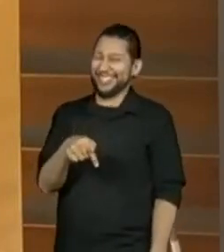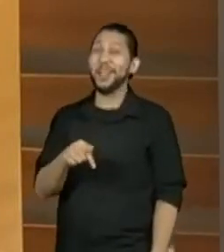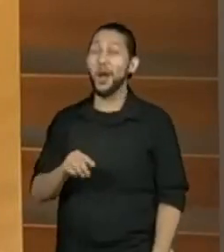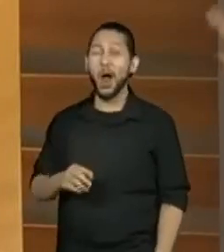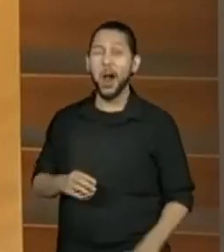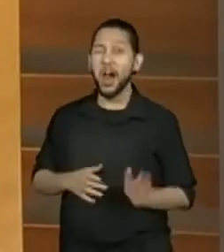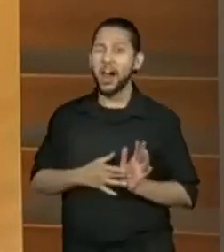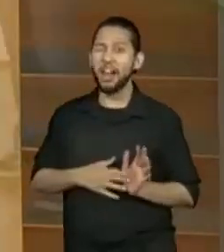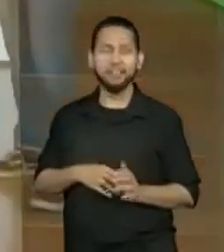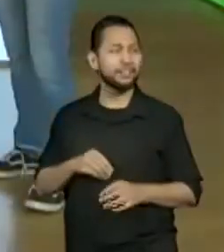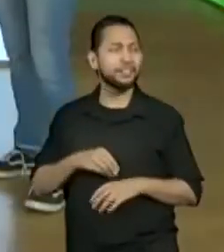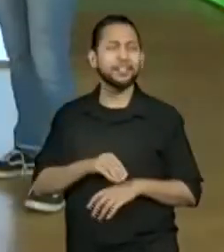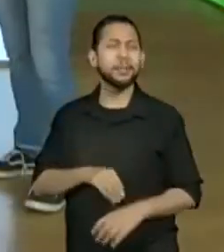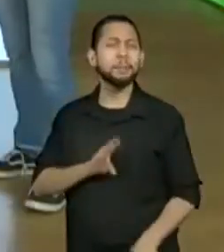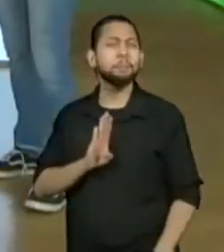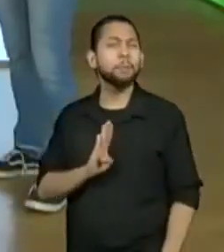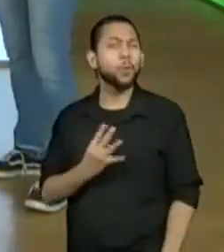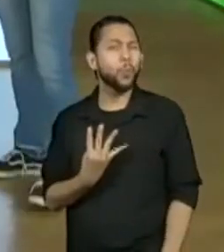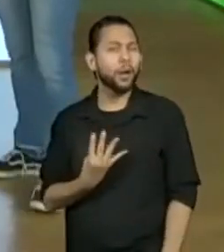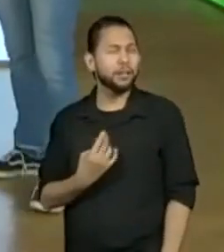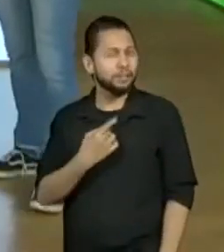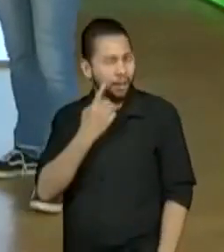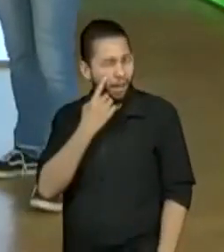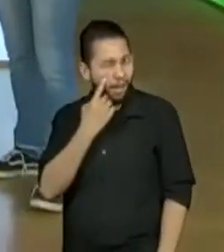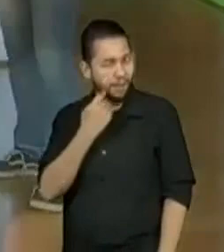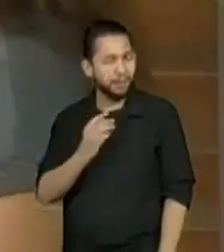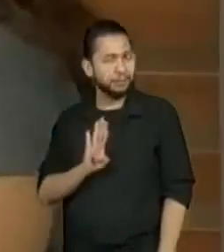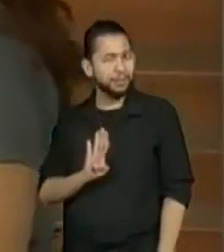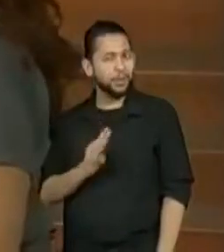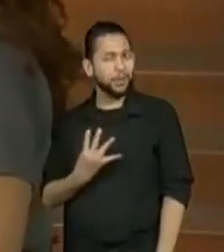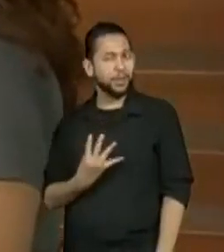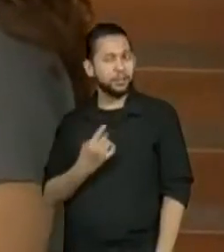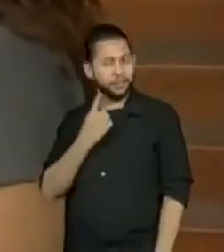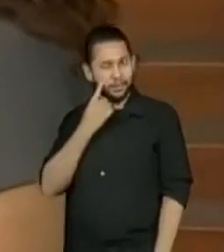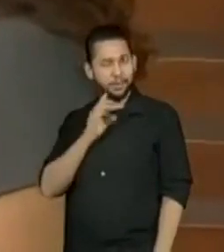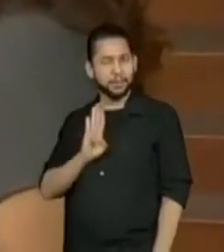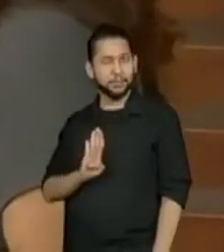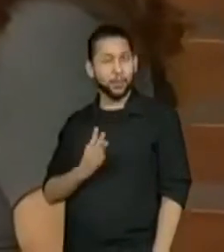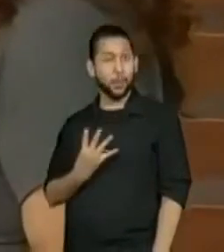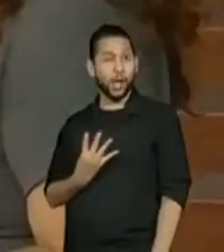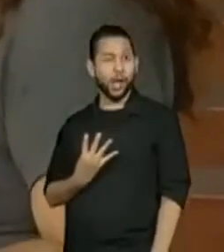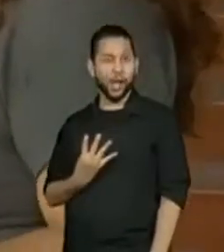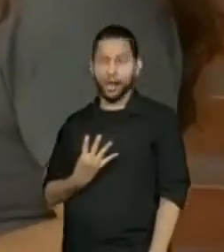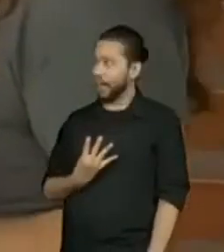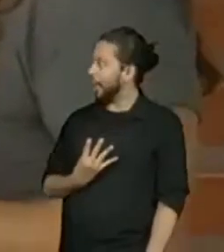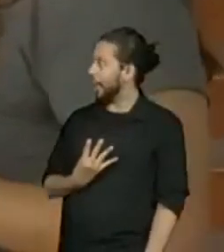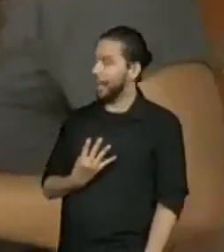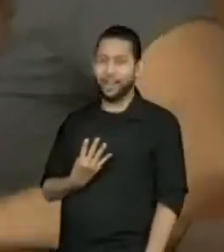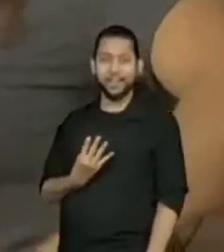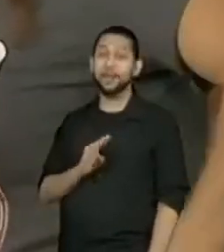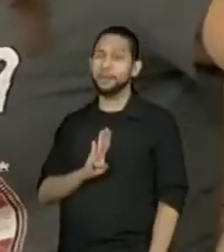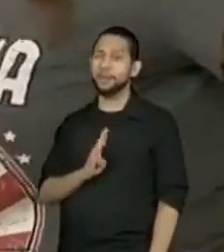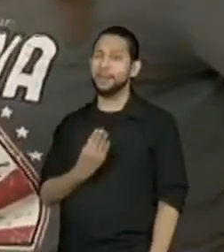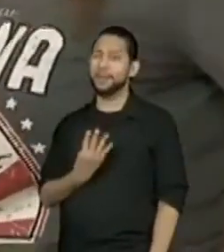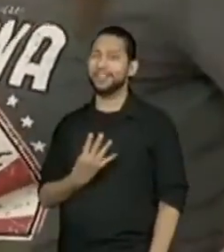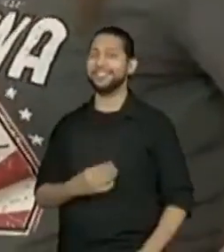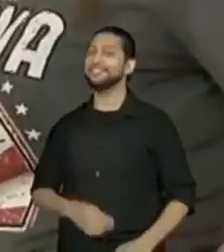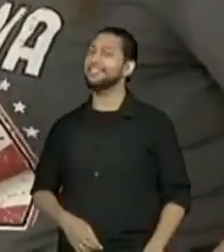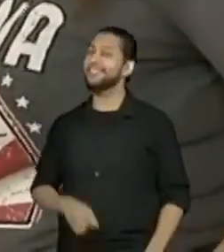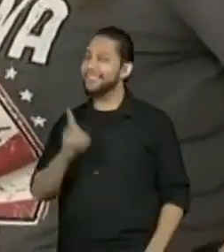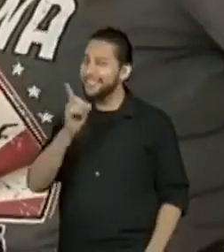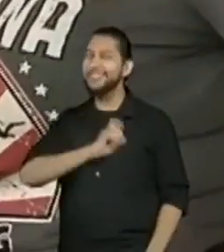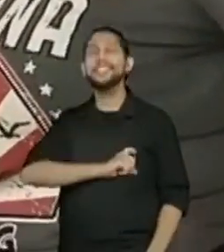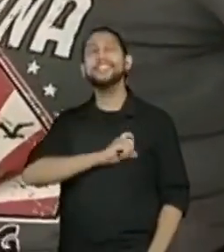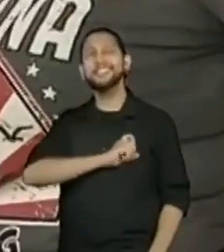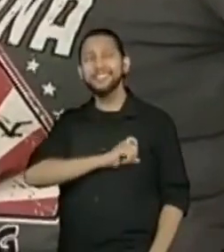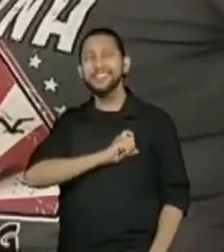Não. Então tá bom. Não. Vai pro B7. B7. Vai pro B7. Vamos lá. Vai lá. B7. Vocês acham que o professor Rodrigo é bonzinho, né?